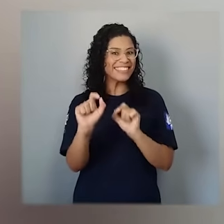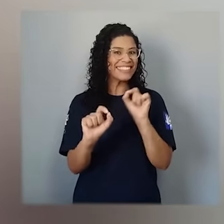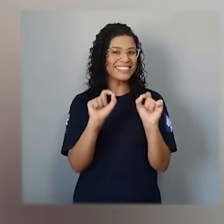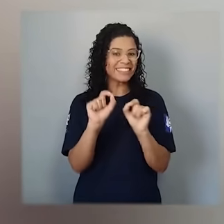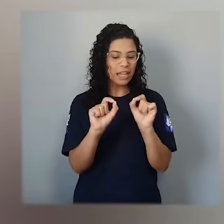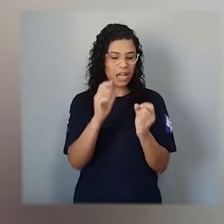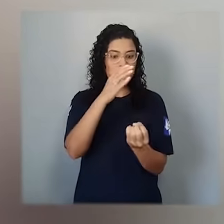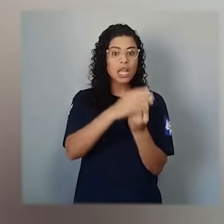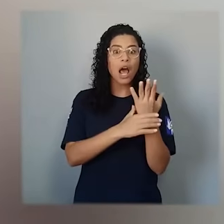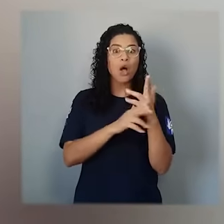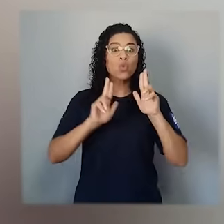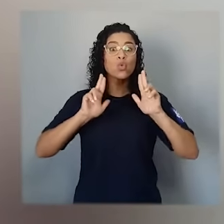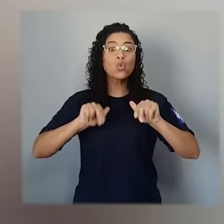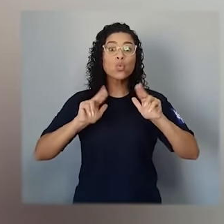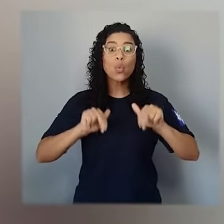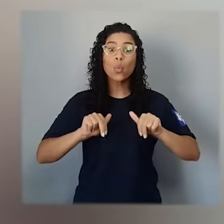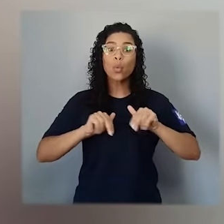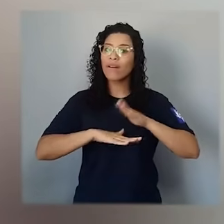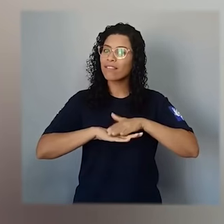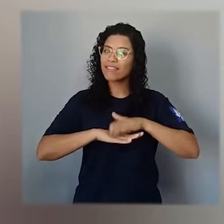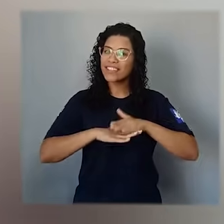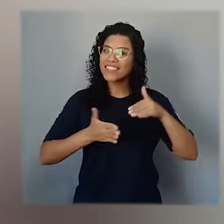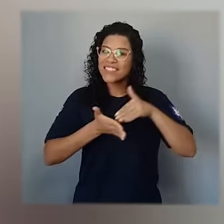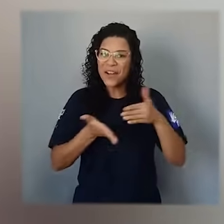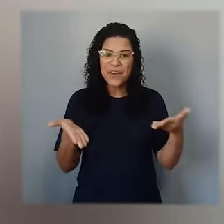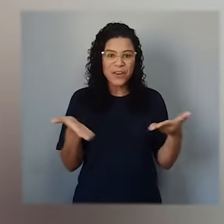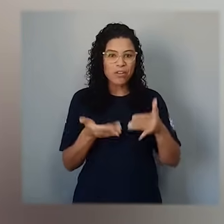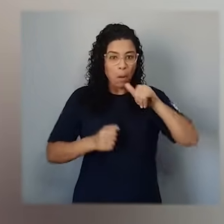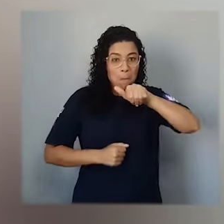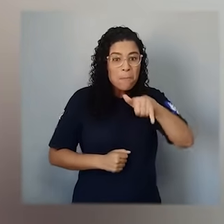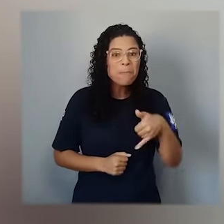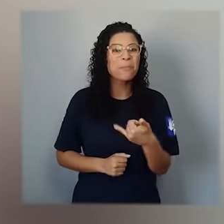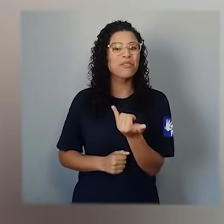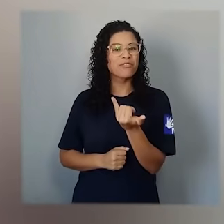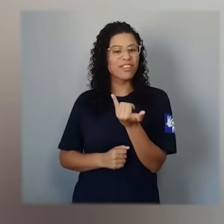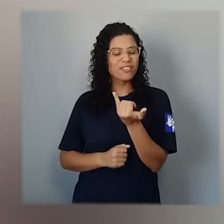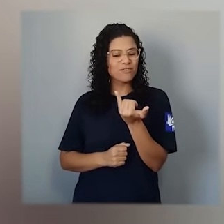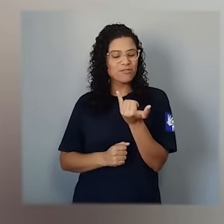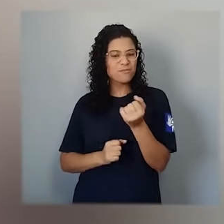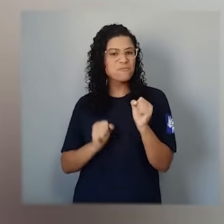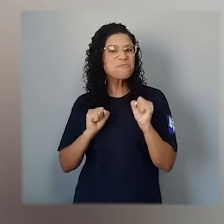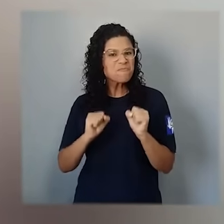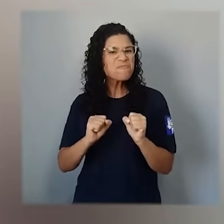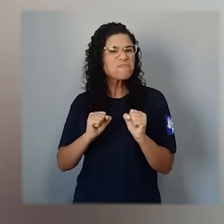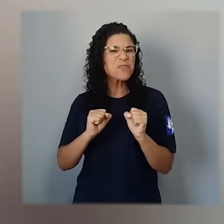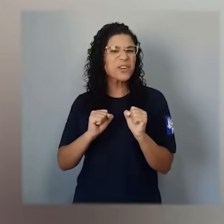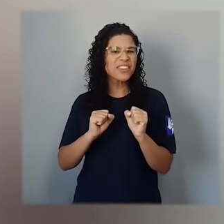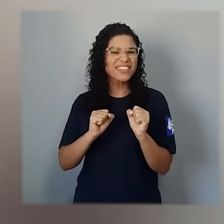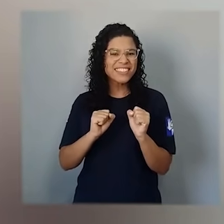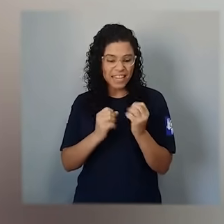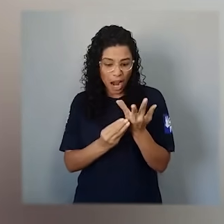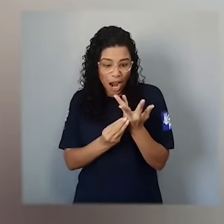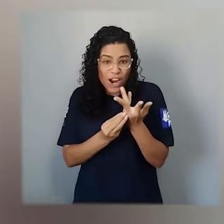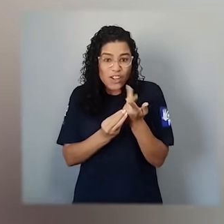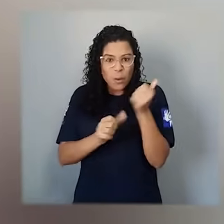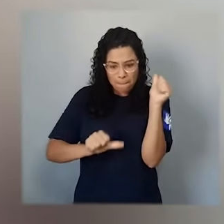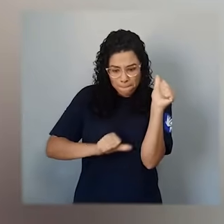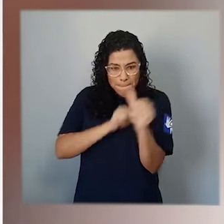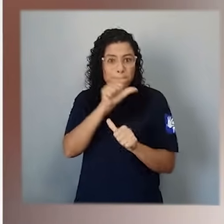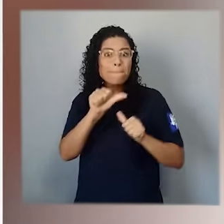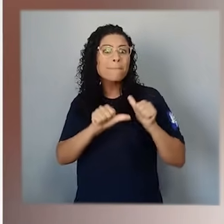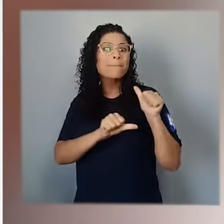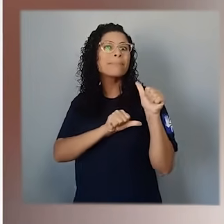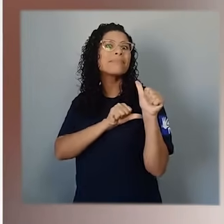que vocês nunca criaram até hoje. Aproveitem desse poder da arte de transformar